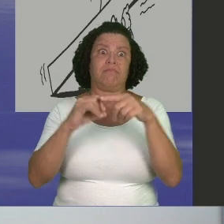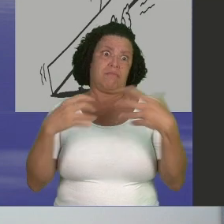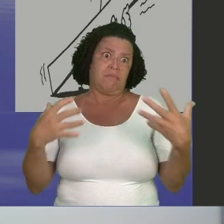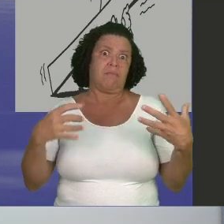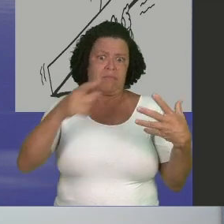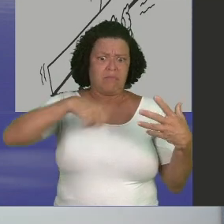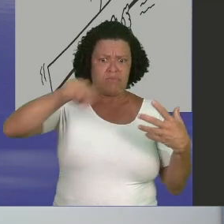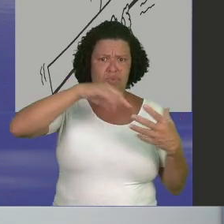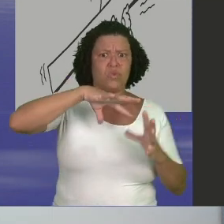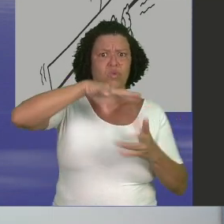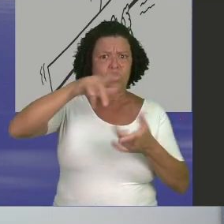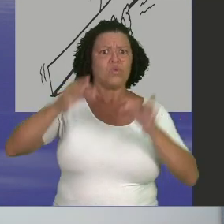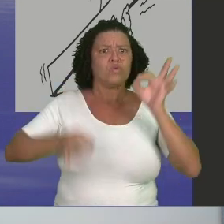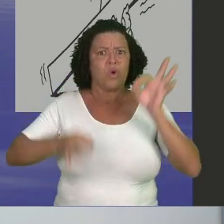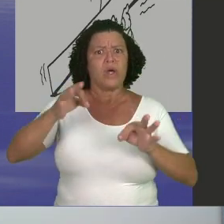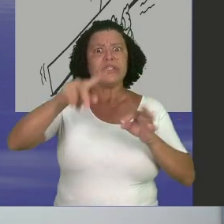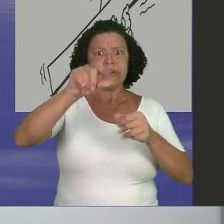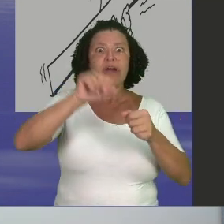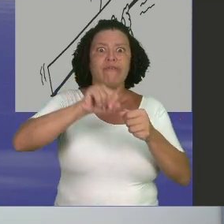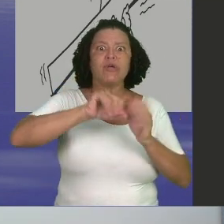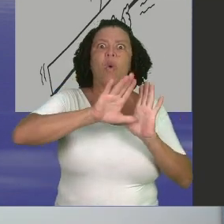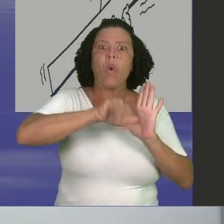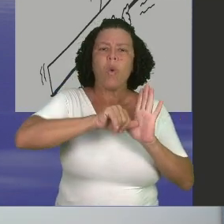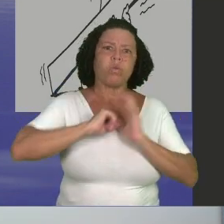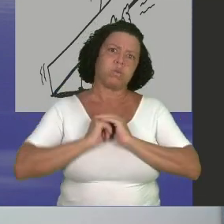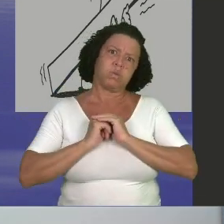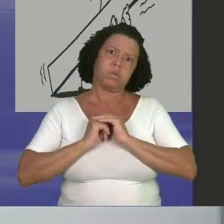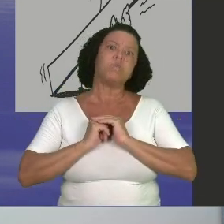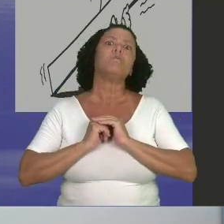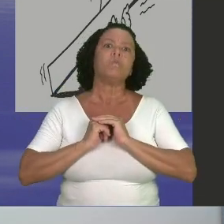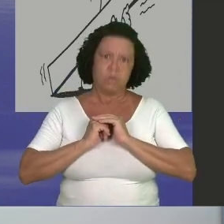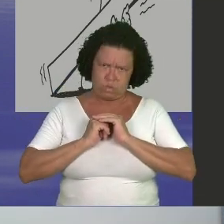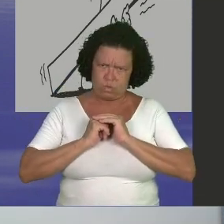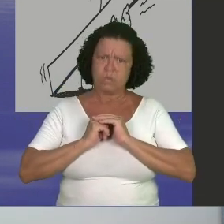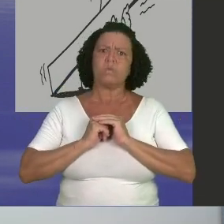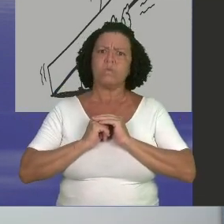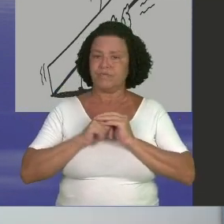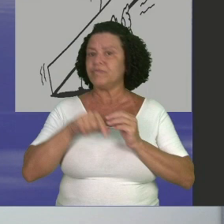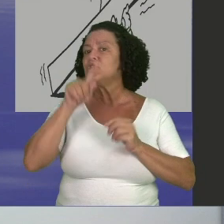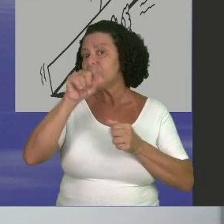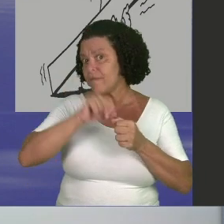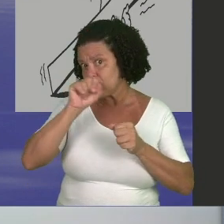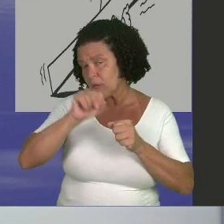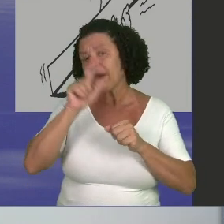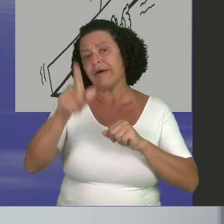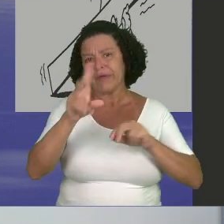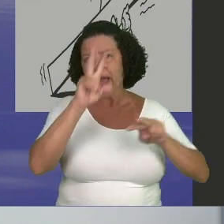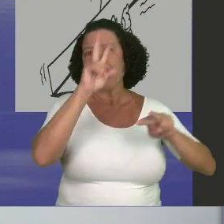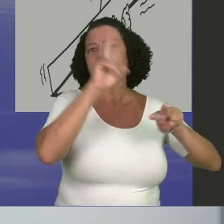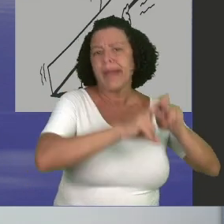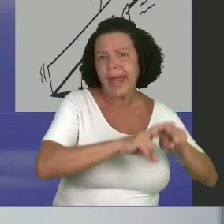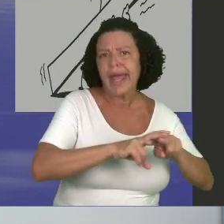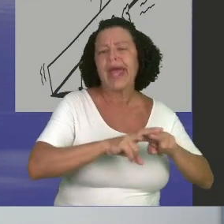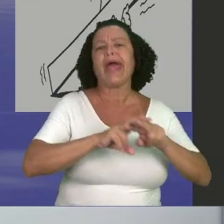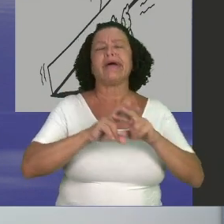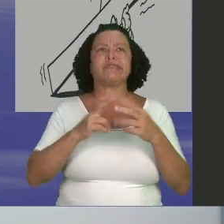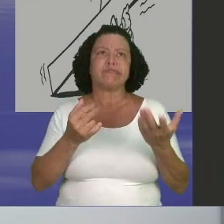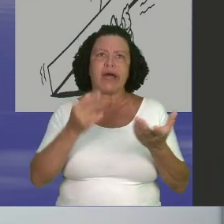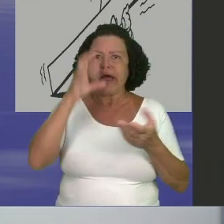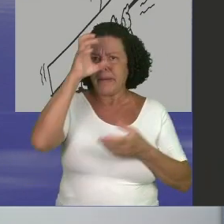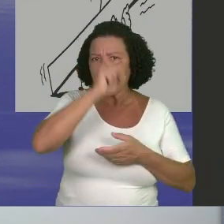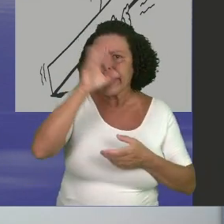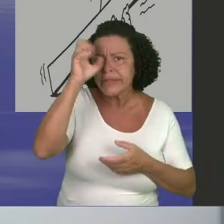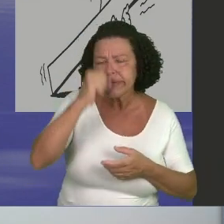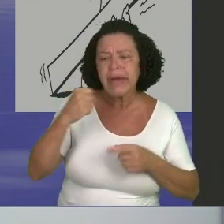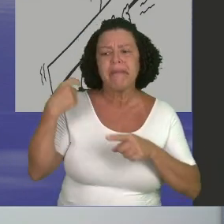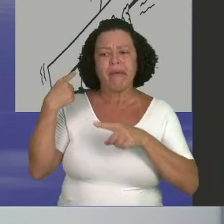penais, se nós cometermos um furto, nós temos que nos resgatar frente a esse o quê?